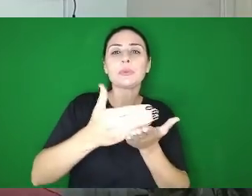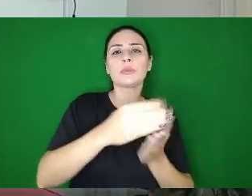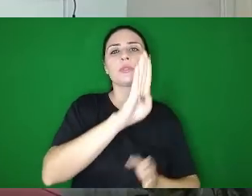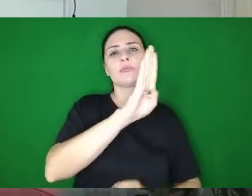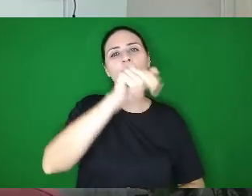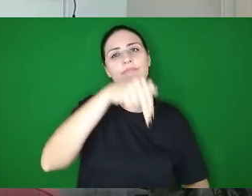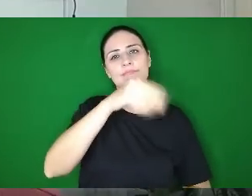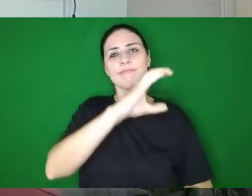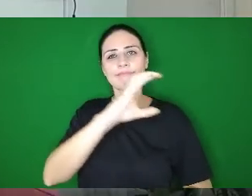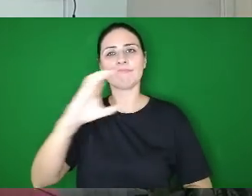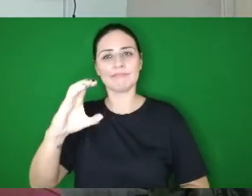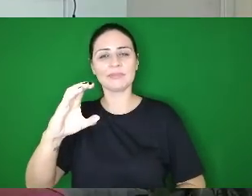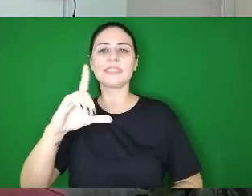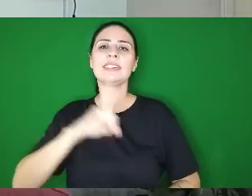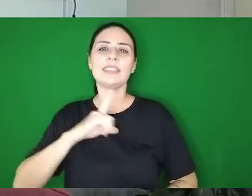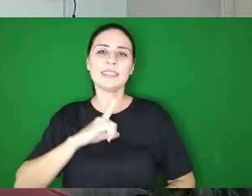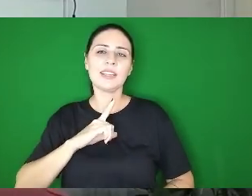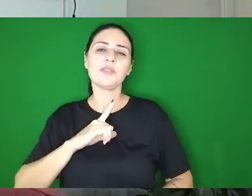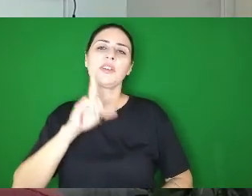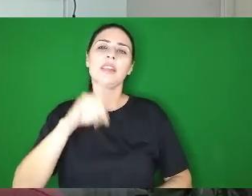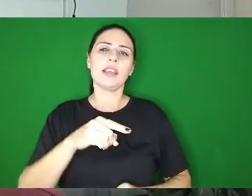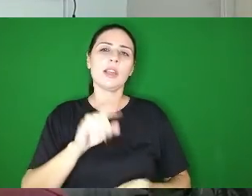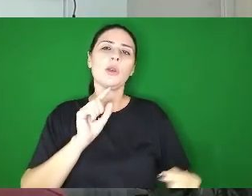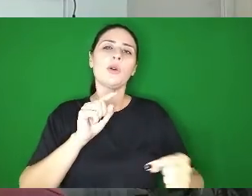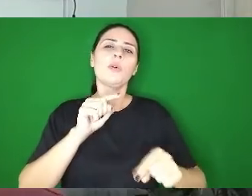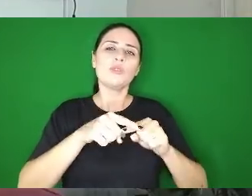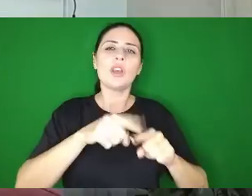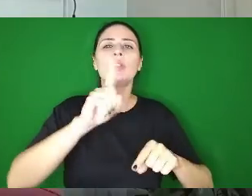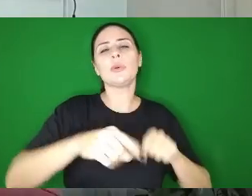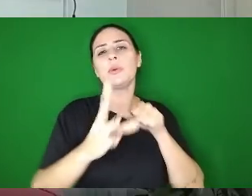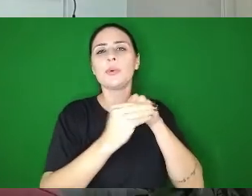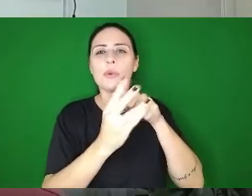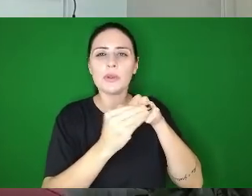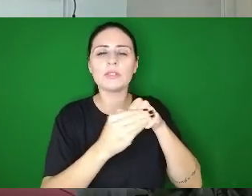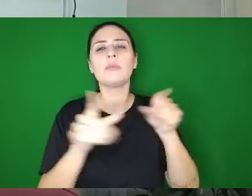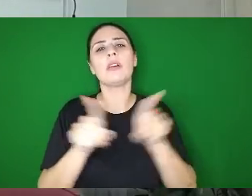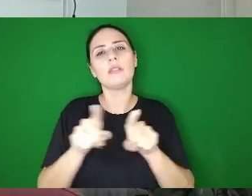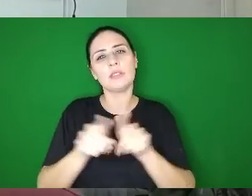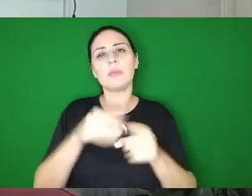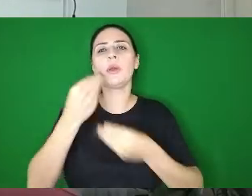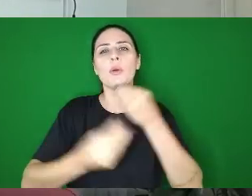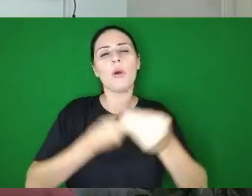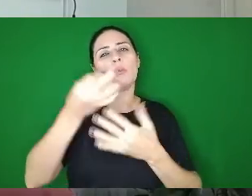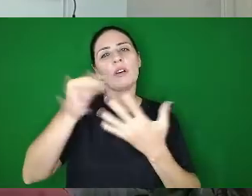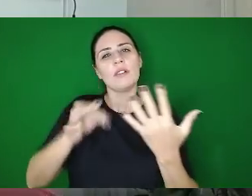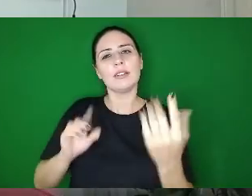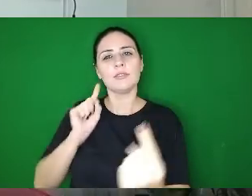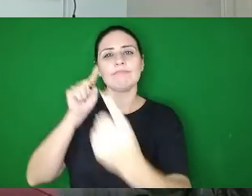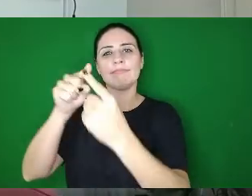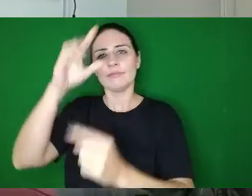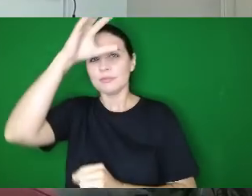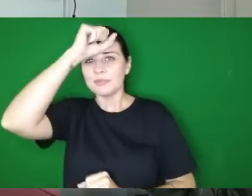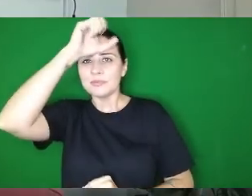ali trazendo os objetos de conhecimento e os critérios de avaliação para os objetivos de aprendizagem, a gente percebe